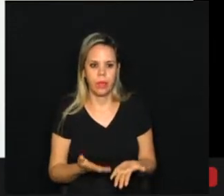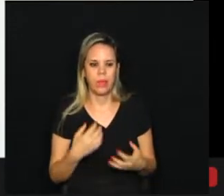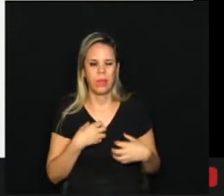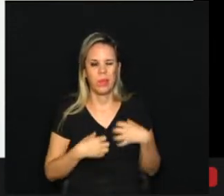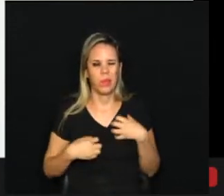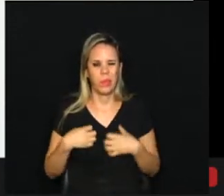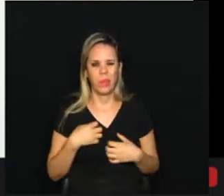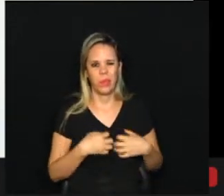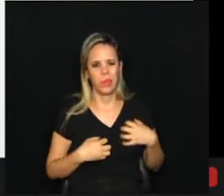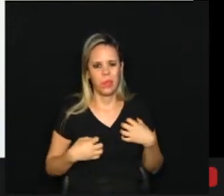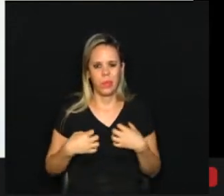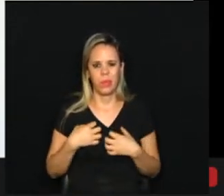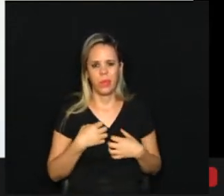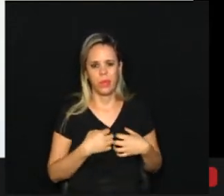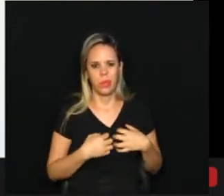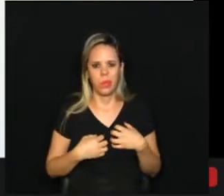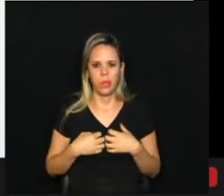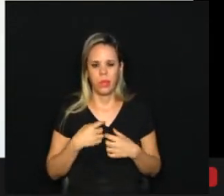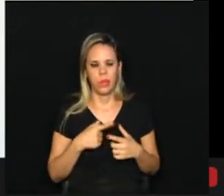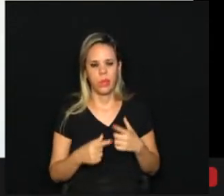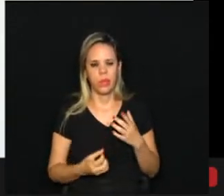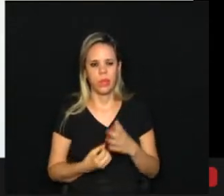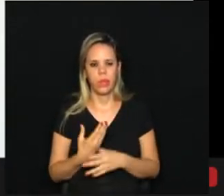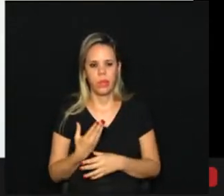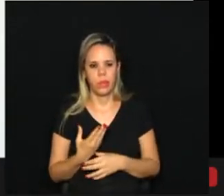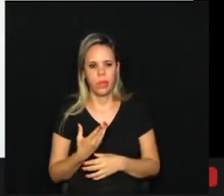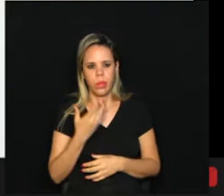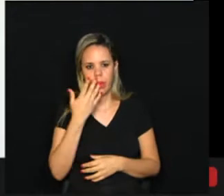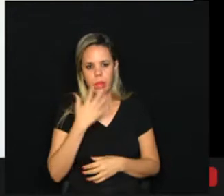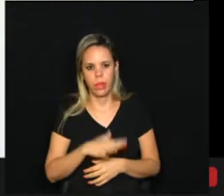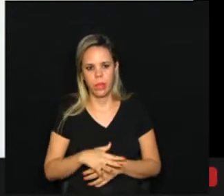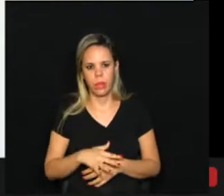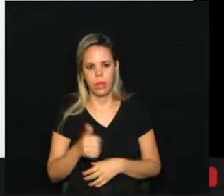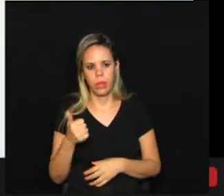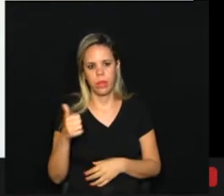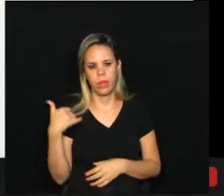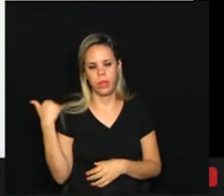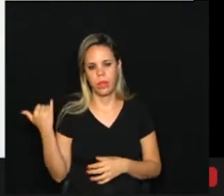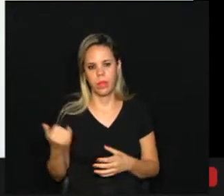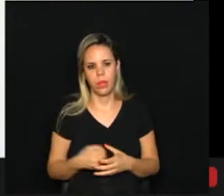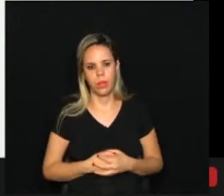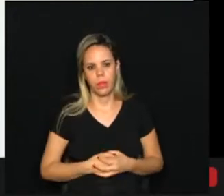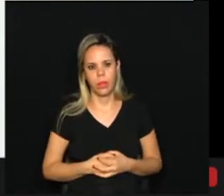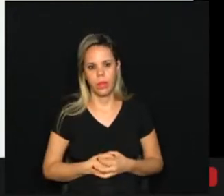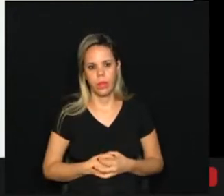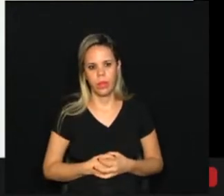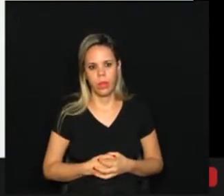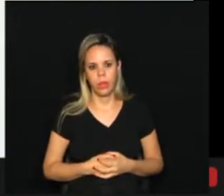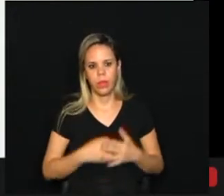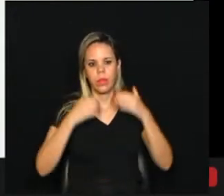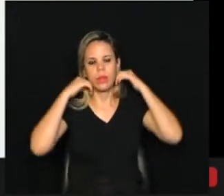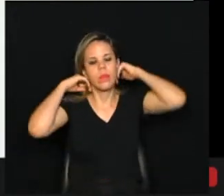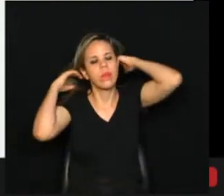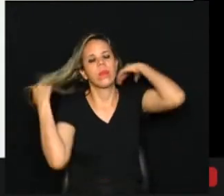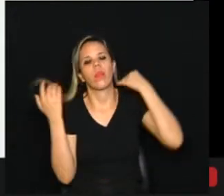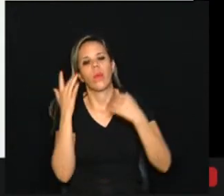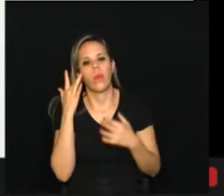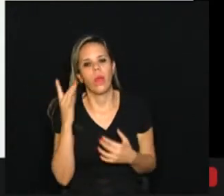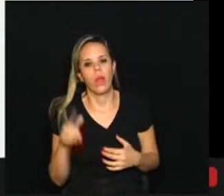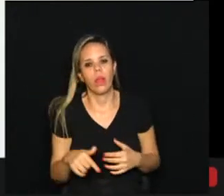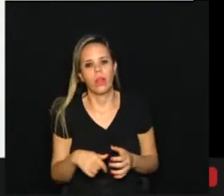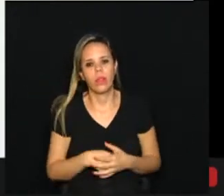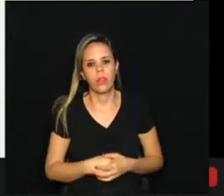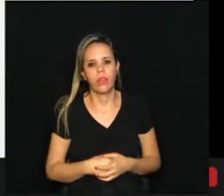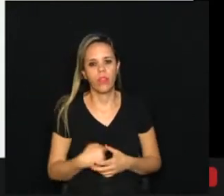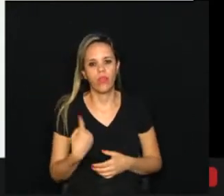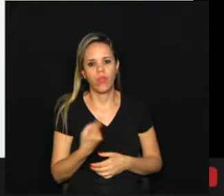desesperada com o que aconteceu com uma criança de apenas 11 anos. Então, eu acho que, em suma, foi isso,